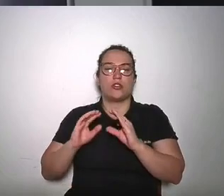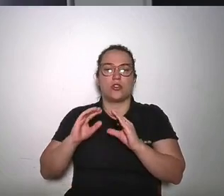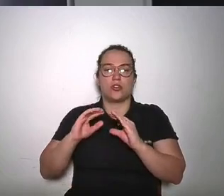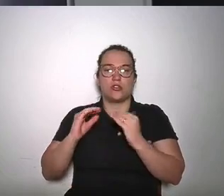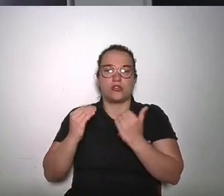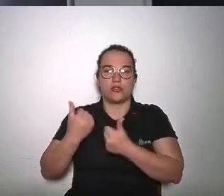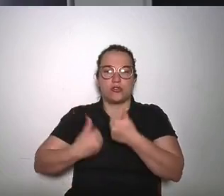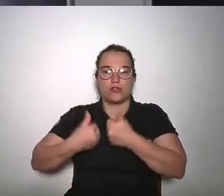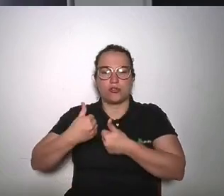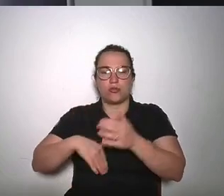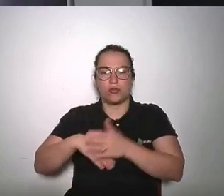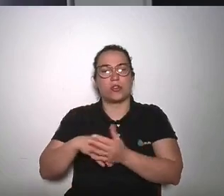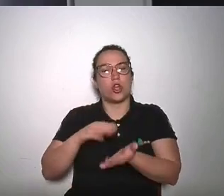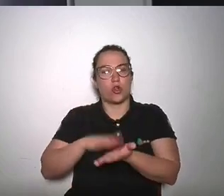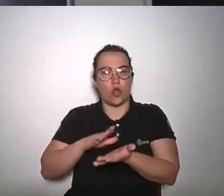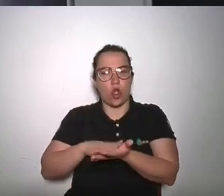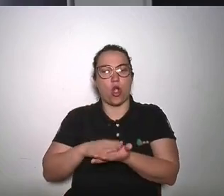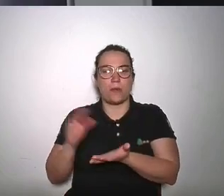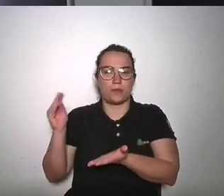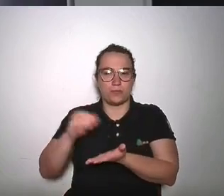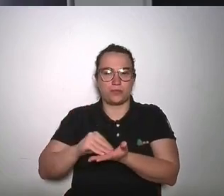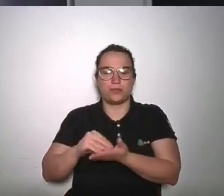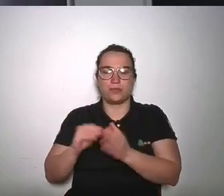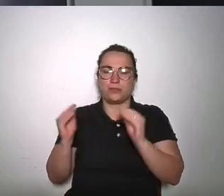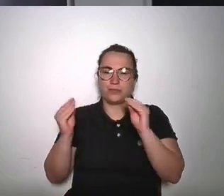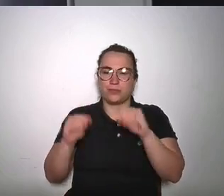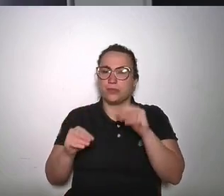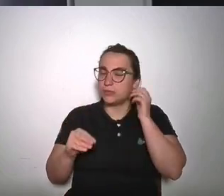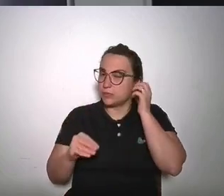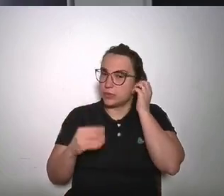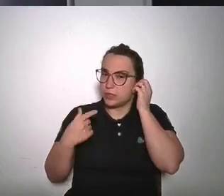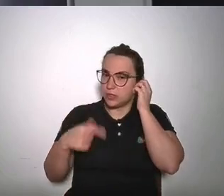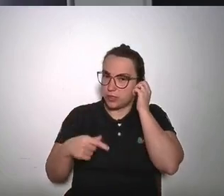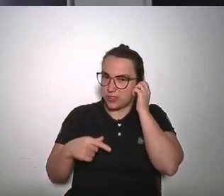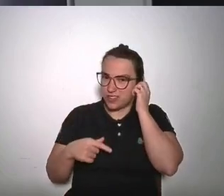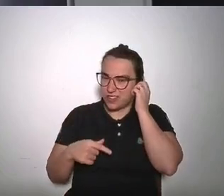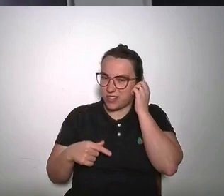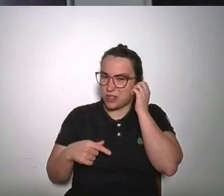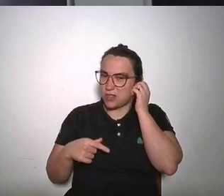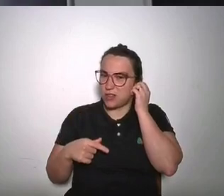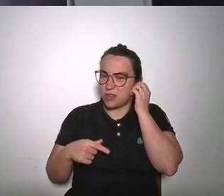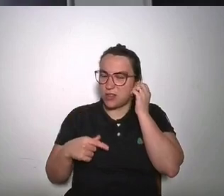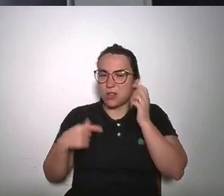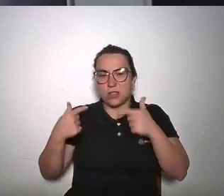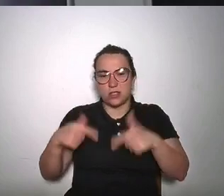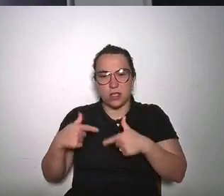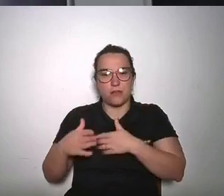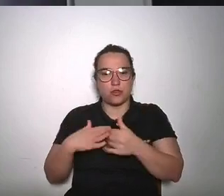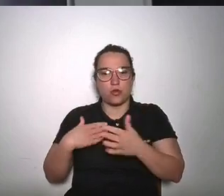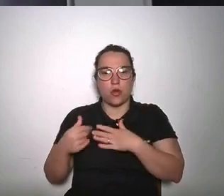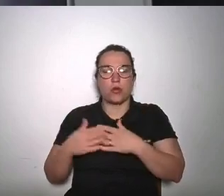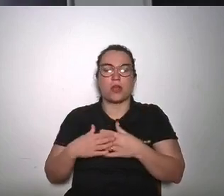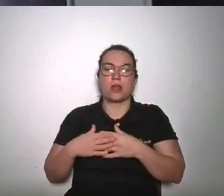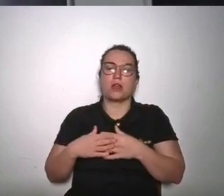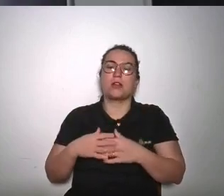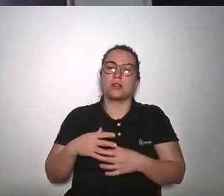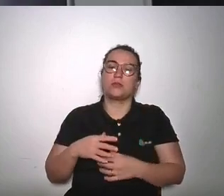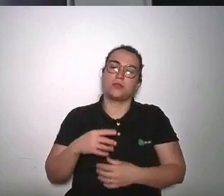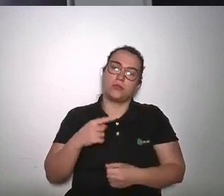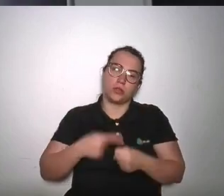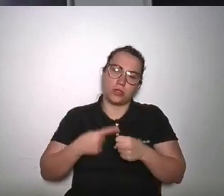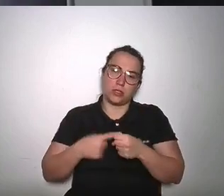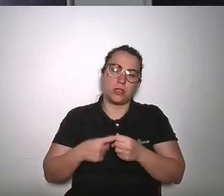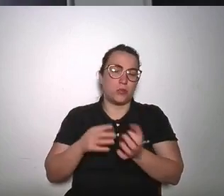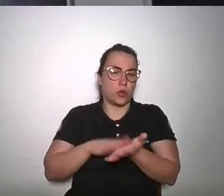e entra nessas receitas ali. A receita de serviços, qualquer serviço que o município prestar é cobrado, e as